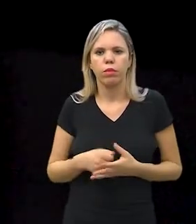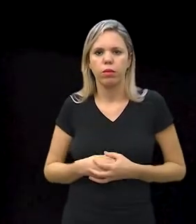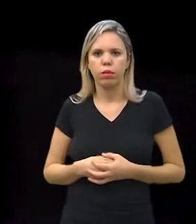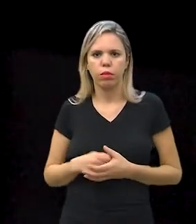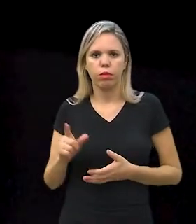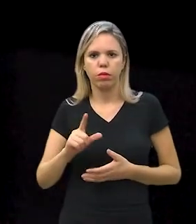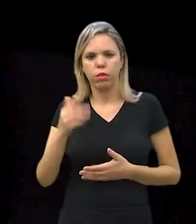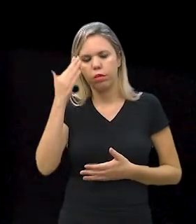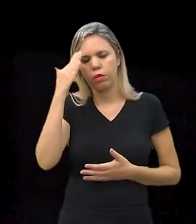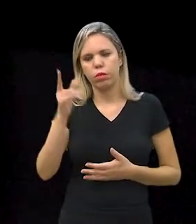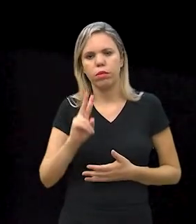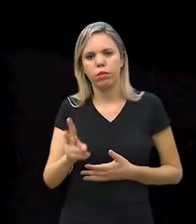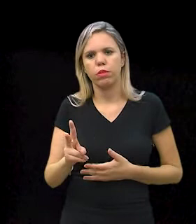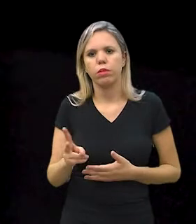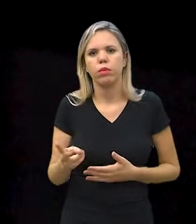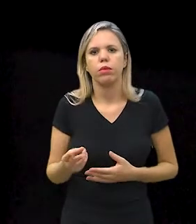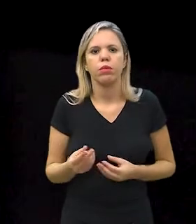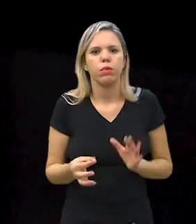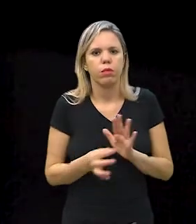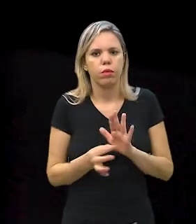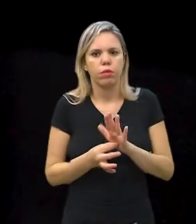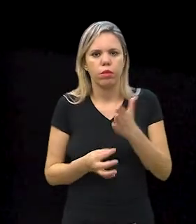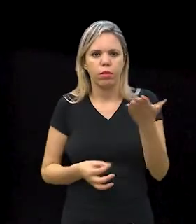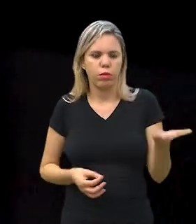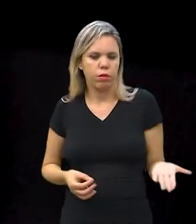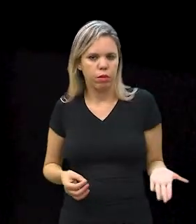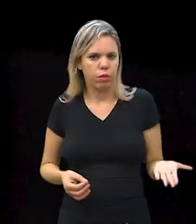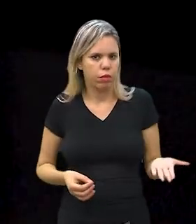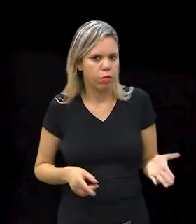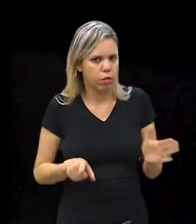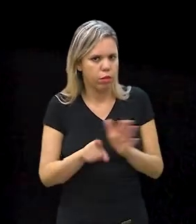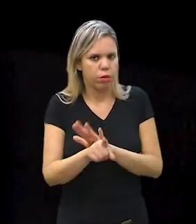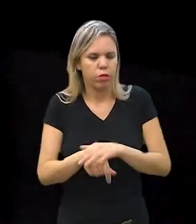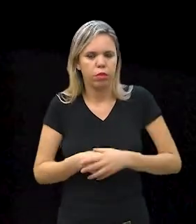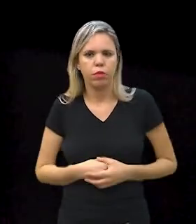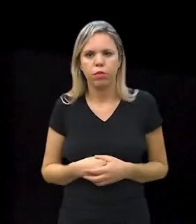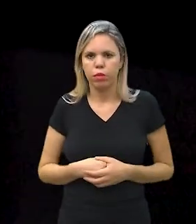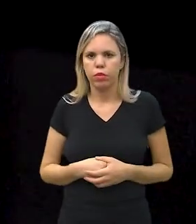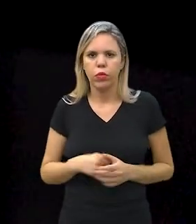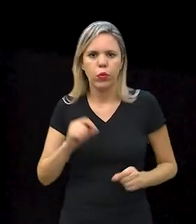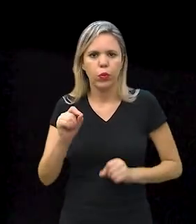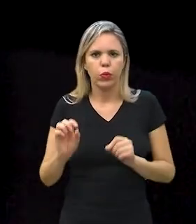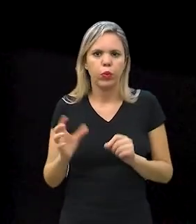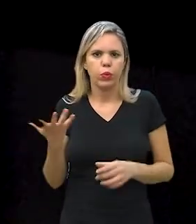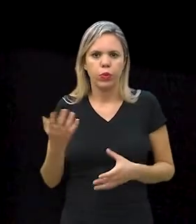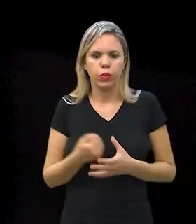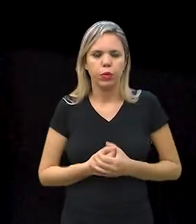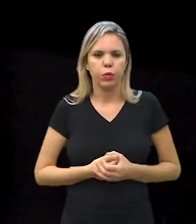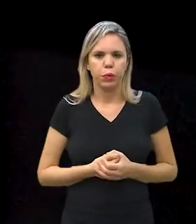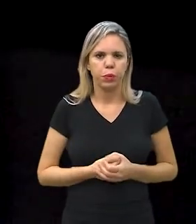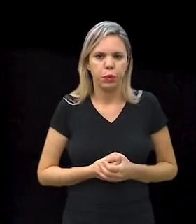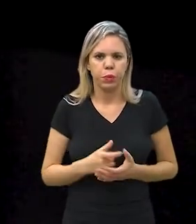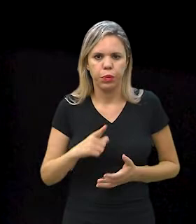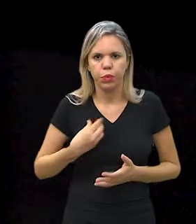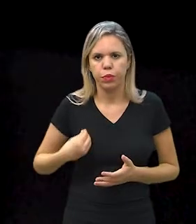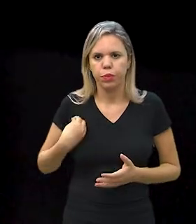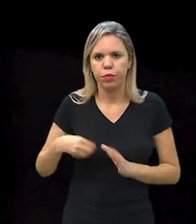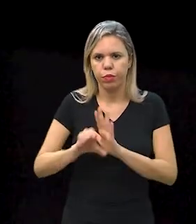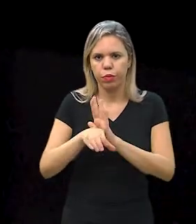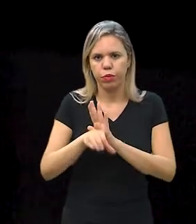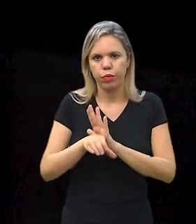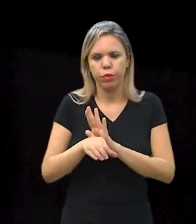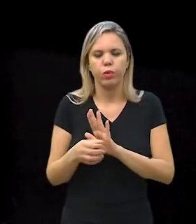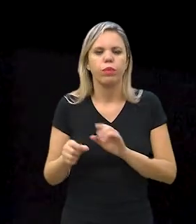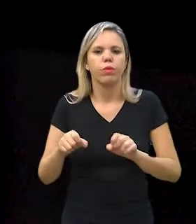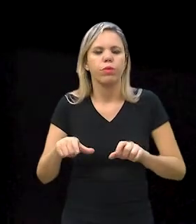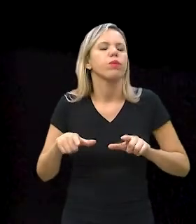Mina. Aliás, gratidão por essa colocação, por essa pergunta. O que que acontece? Existe um conceito